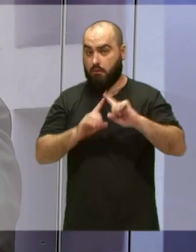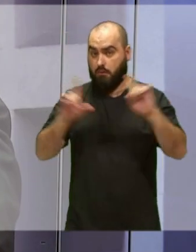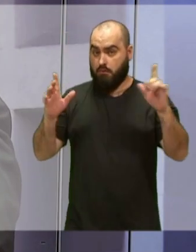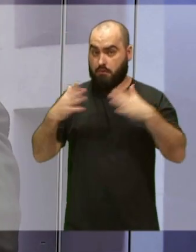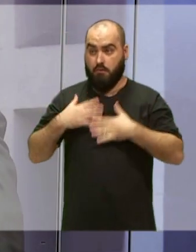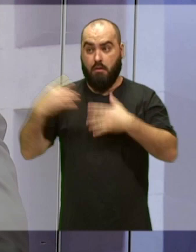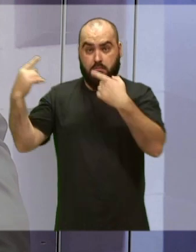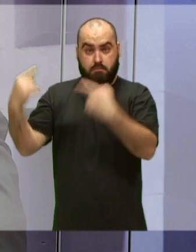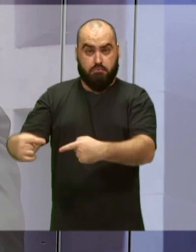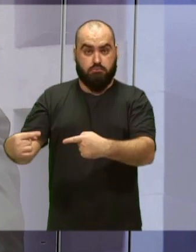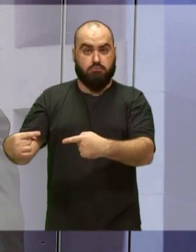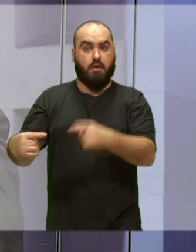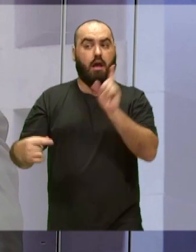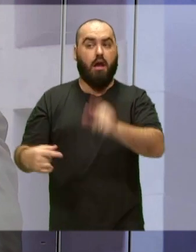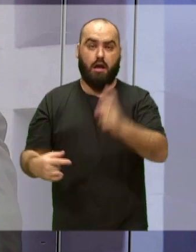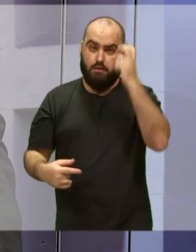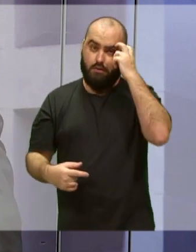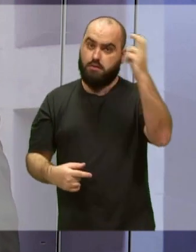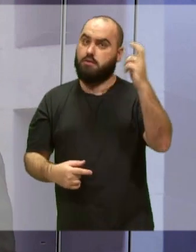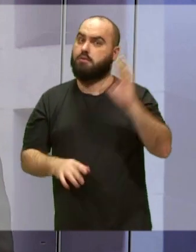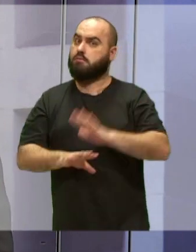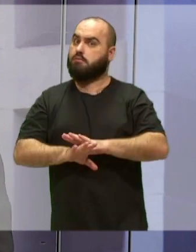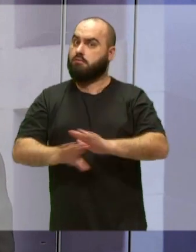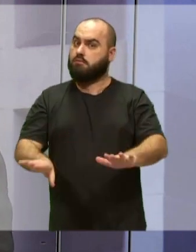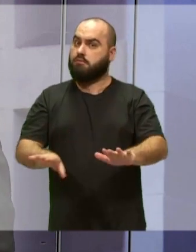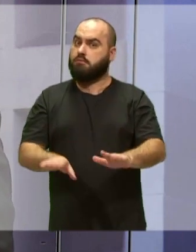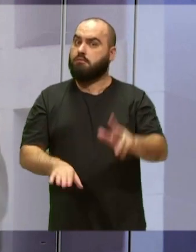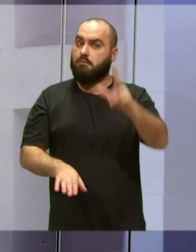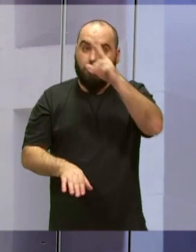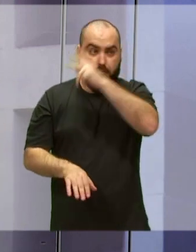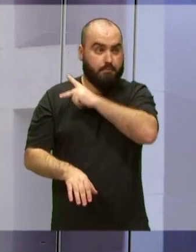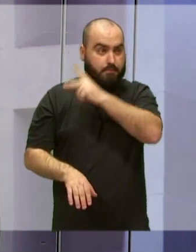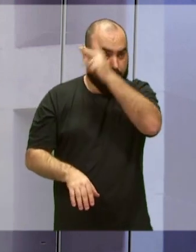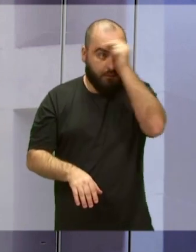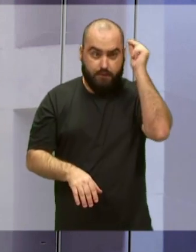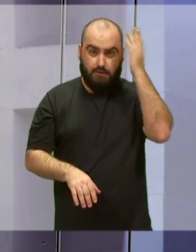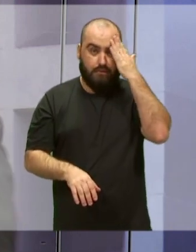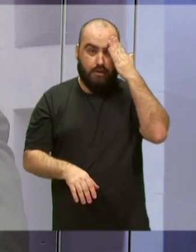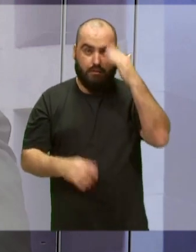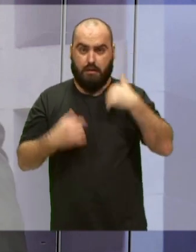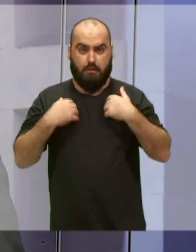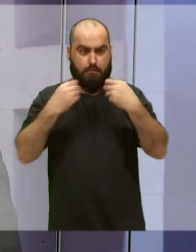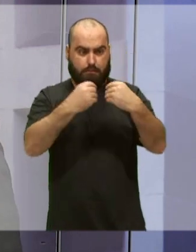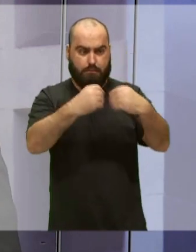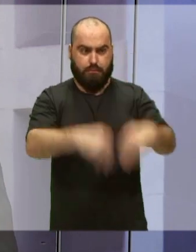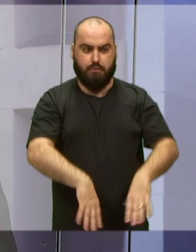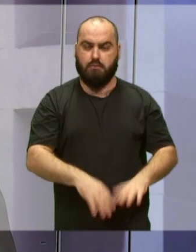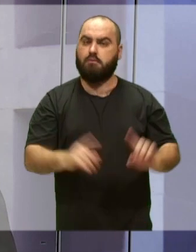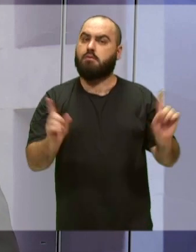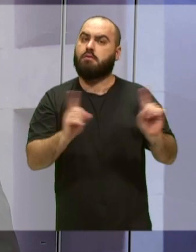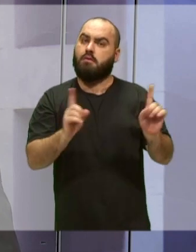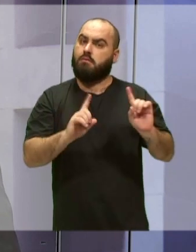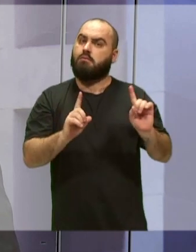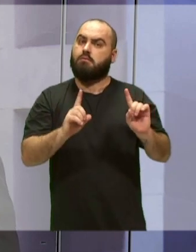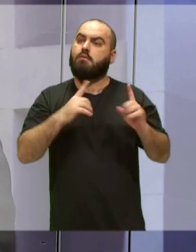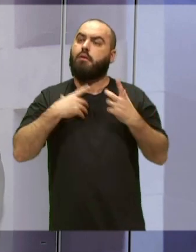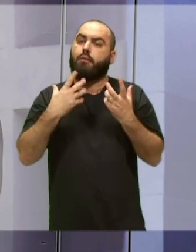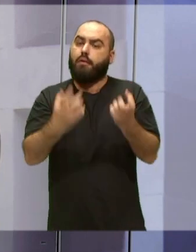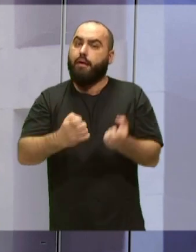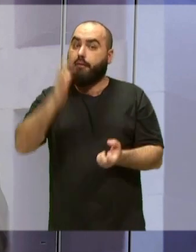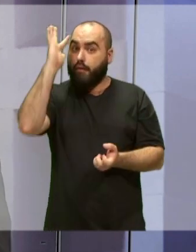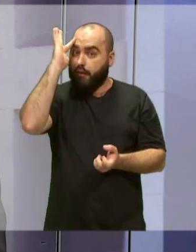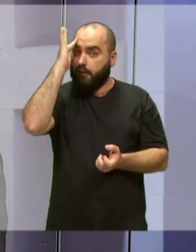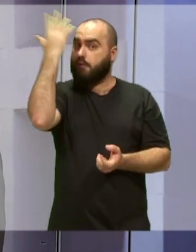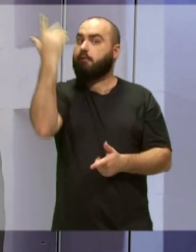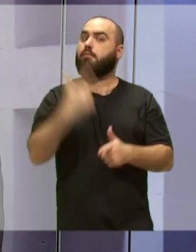oposição é uma posição inteligente até o próprio Prefeito sabe que eu não tô aqui para indicar ninguém eu quero resolver Quero